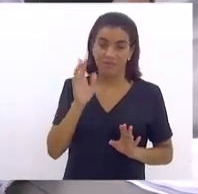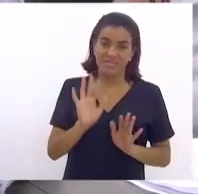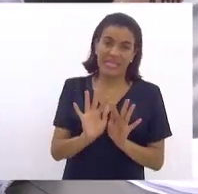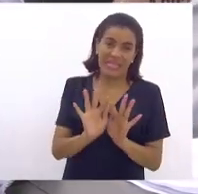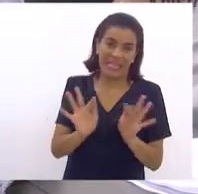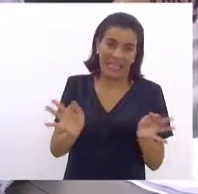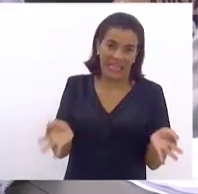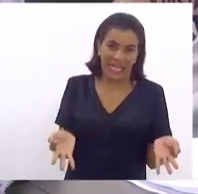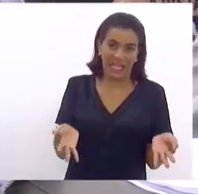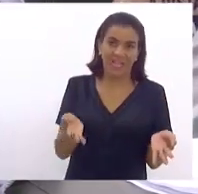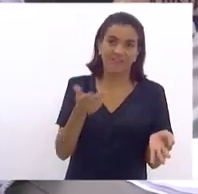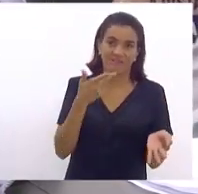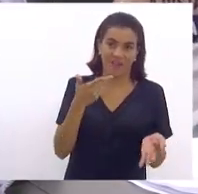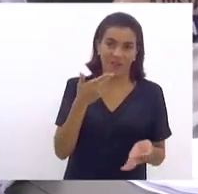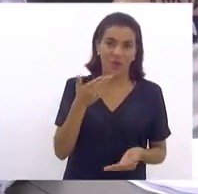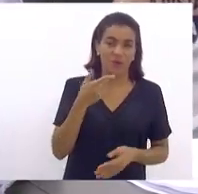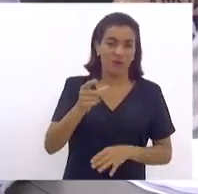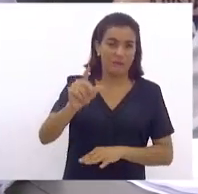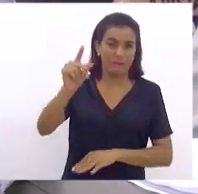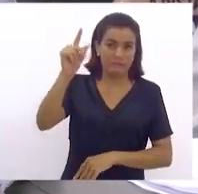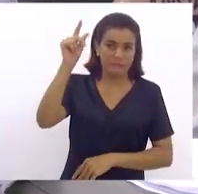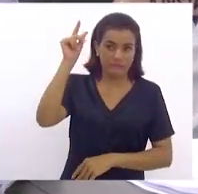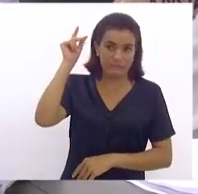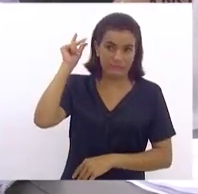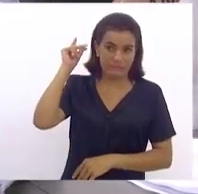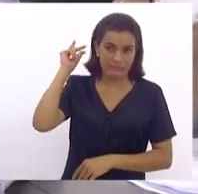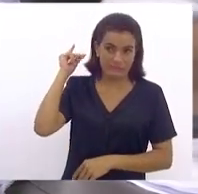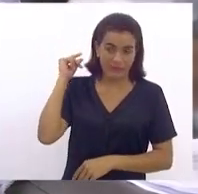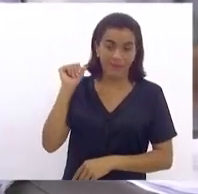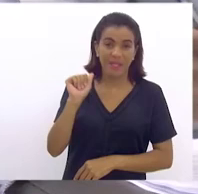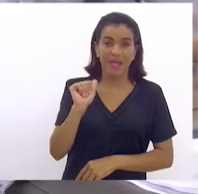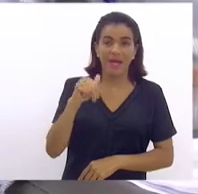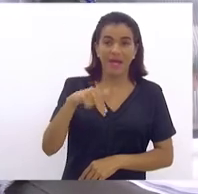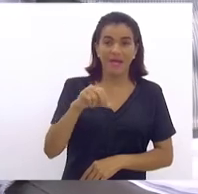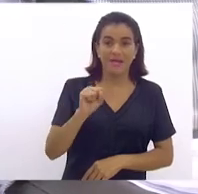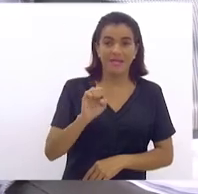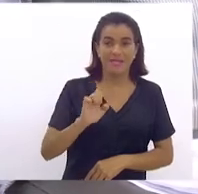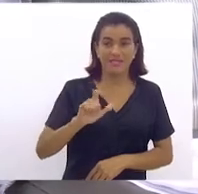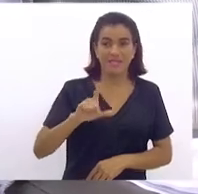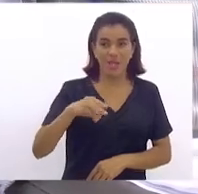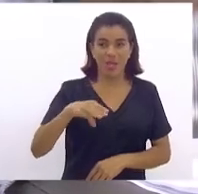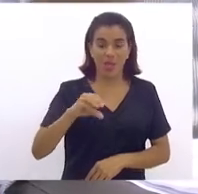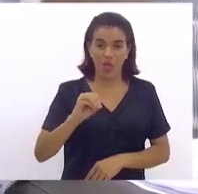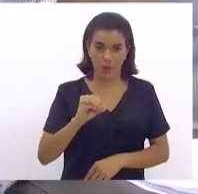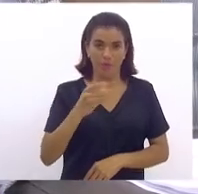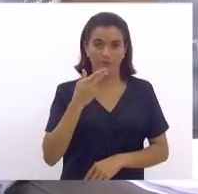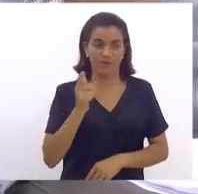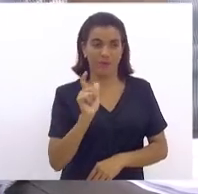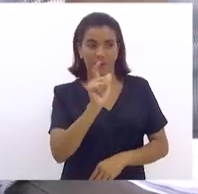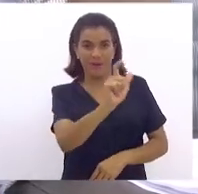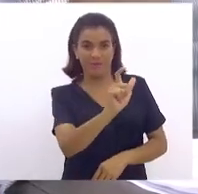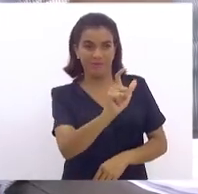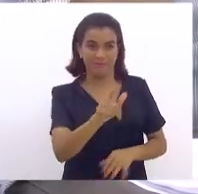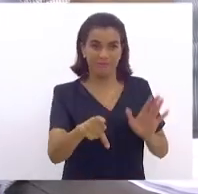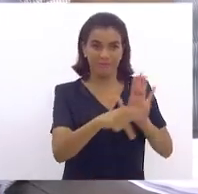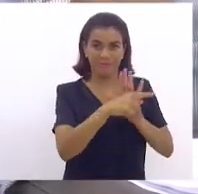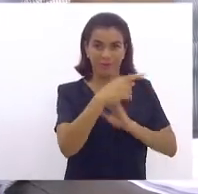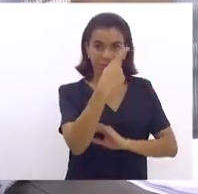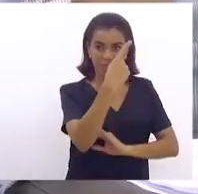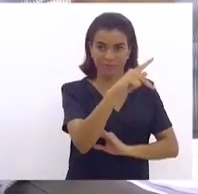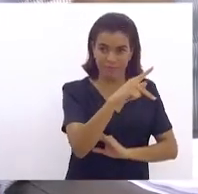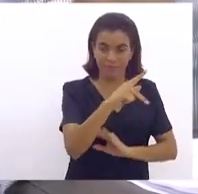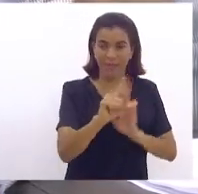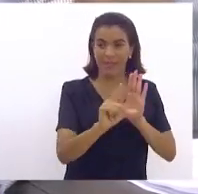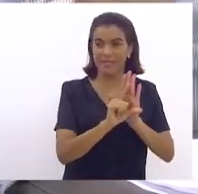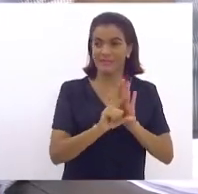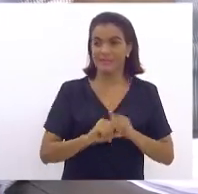delicada, falou como o Anselmo Góes qualificava quando tinha algo exclusivamente em